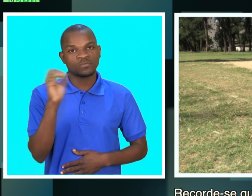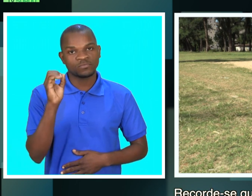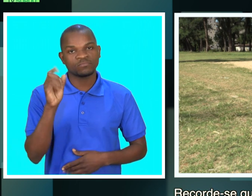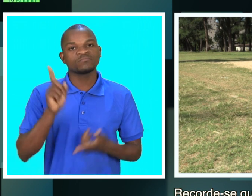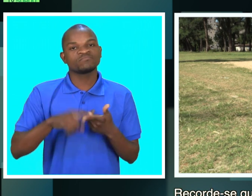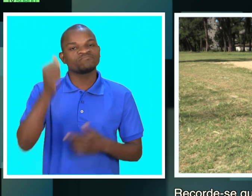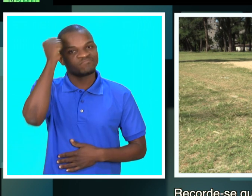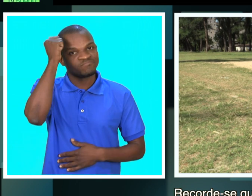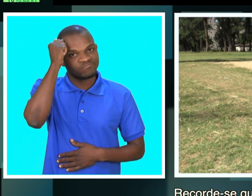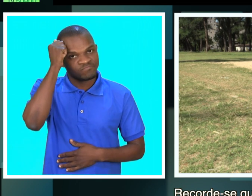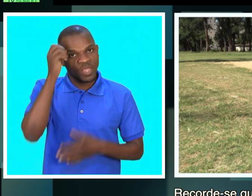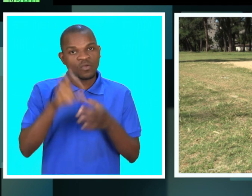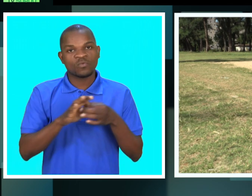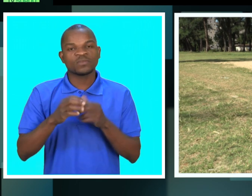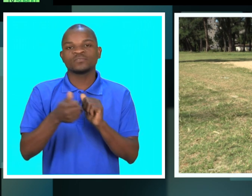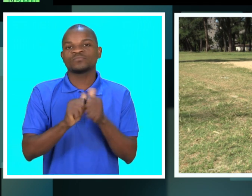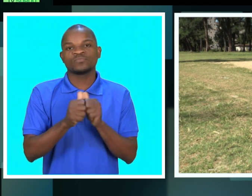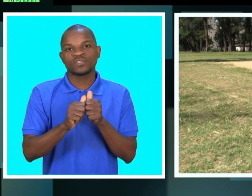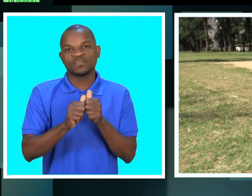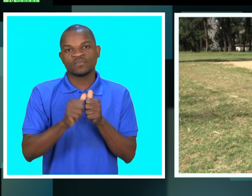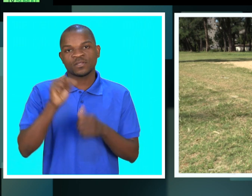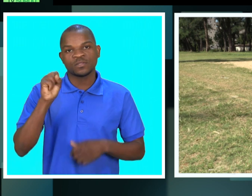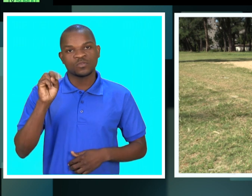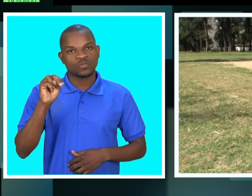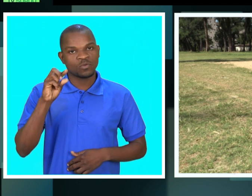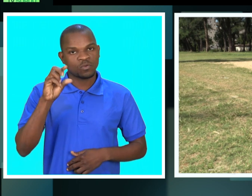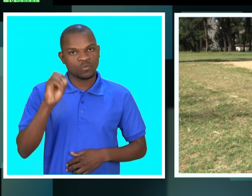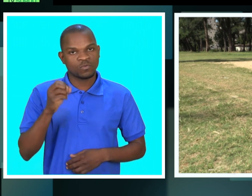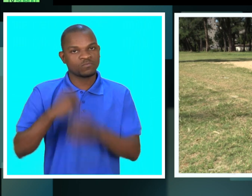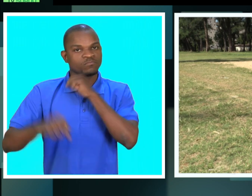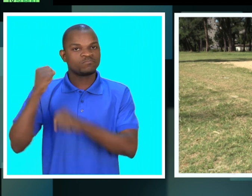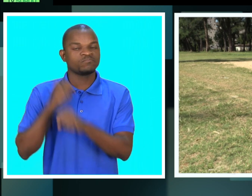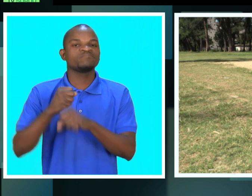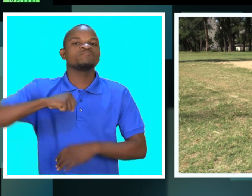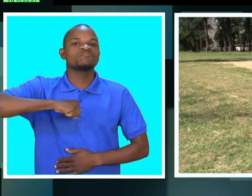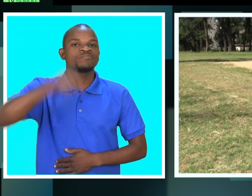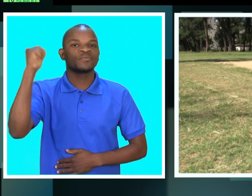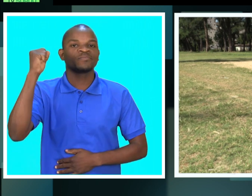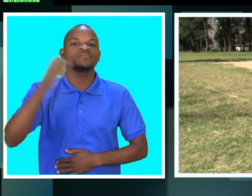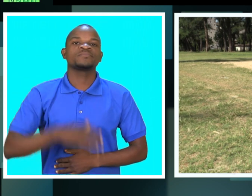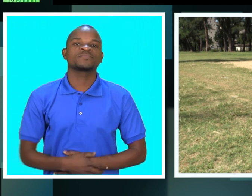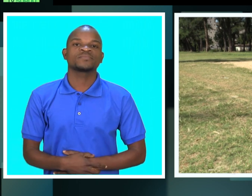que a União Desportiva do Sonco é o vencedor da edição 2016.